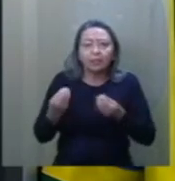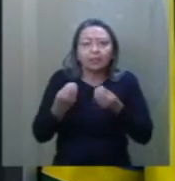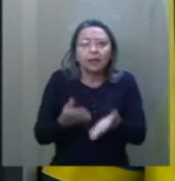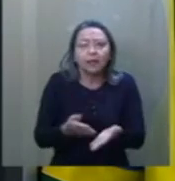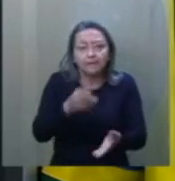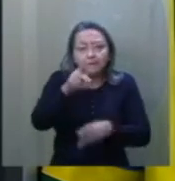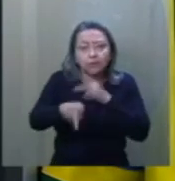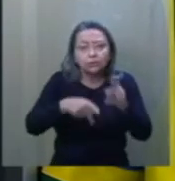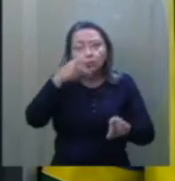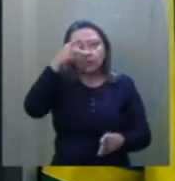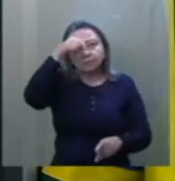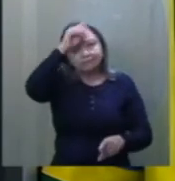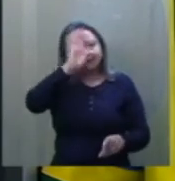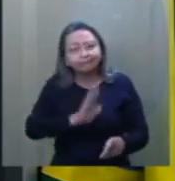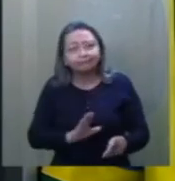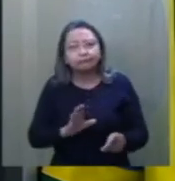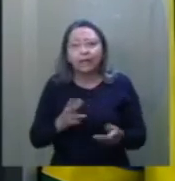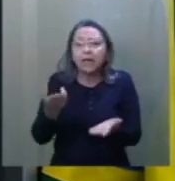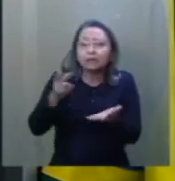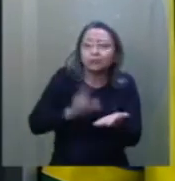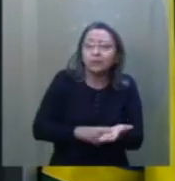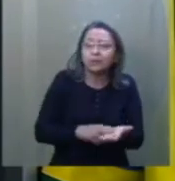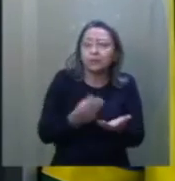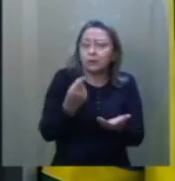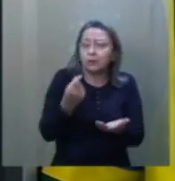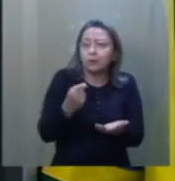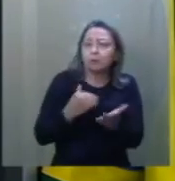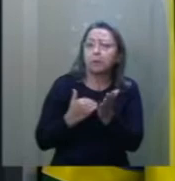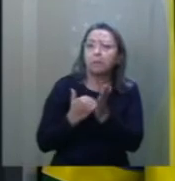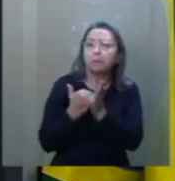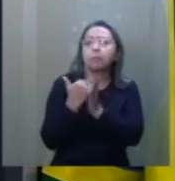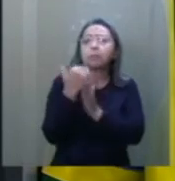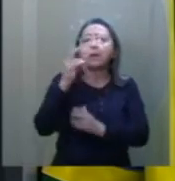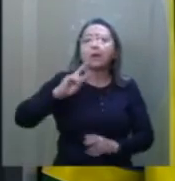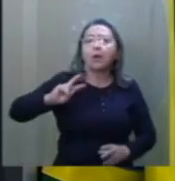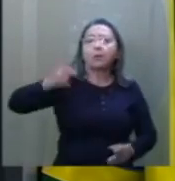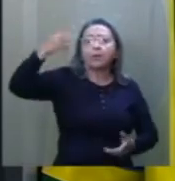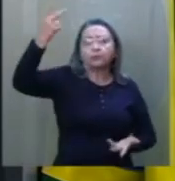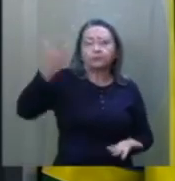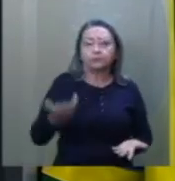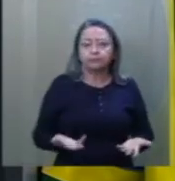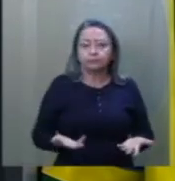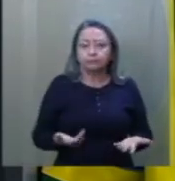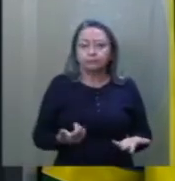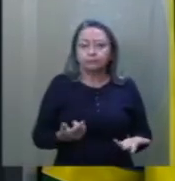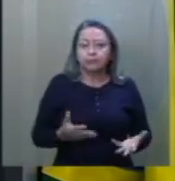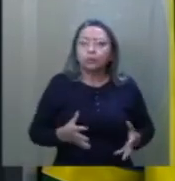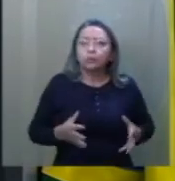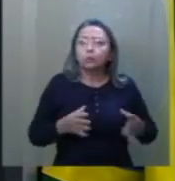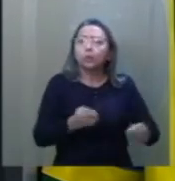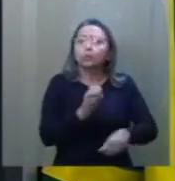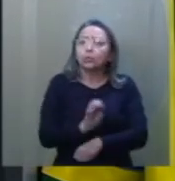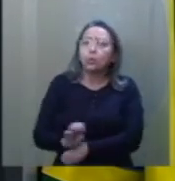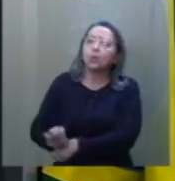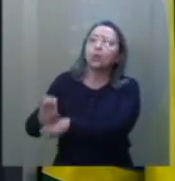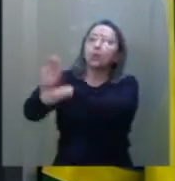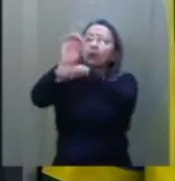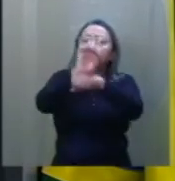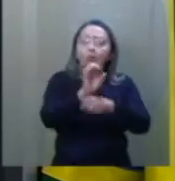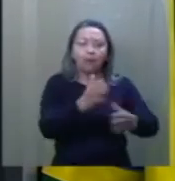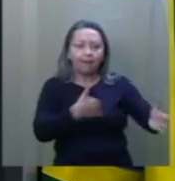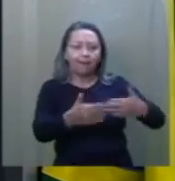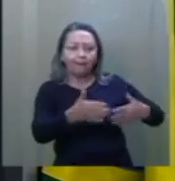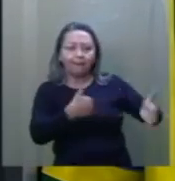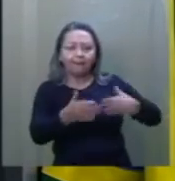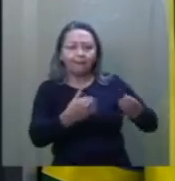do trabalhador, essa escalada de preço. Os estados estão arrecadando